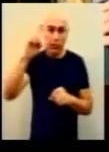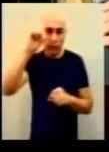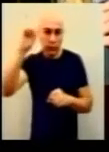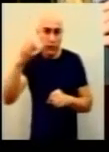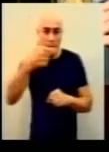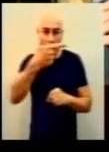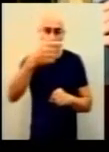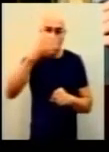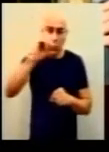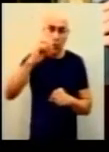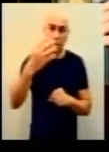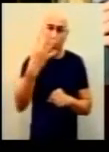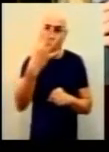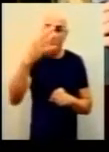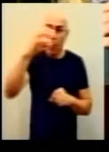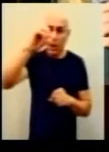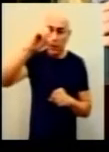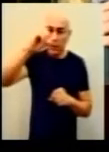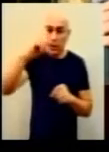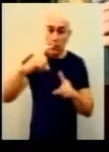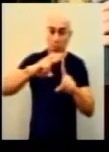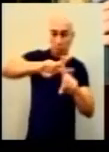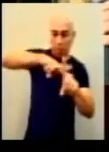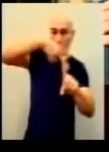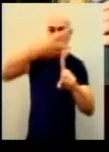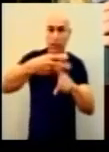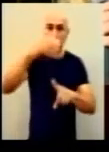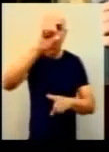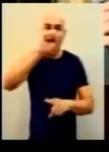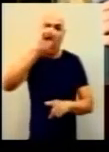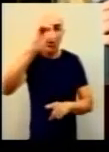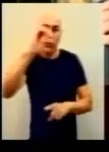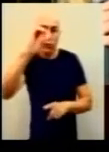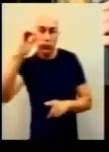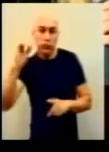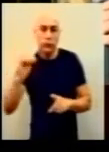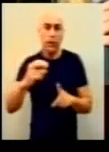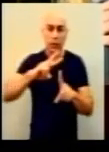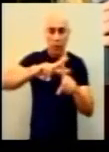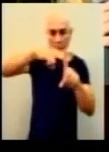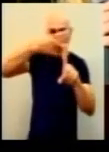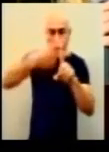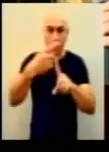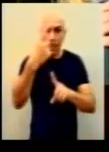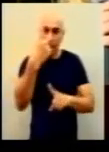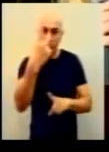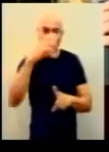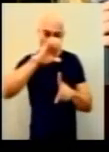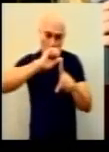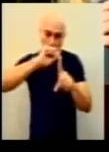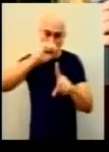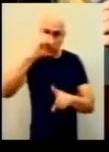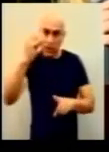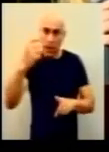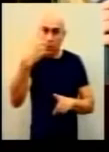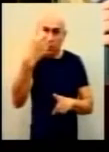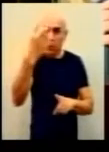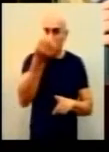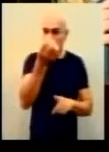deu uma espaçada de 400 para 800 casos, foram aí 19 dias. 800 para 1.600, 17,